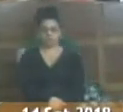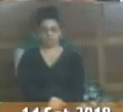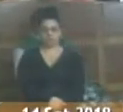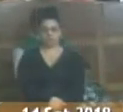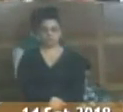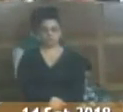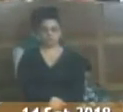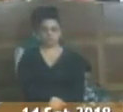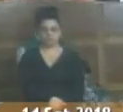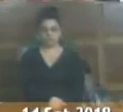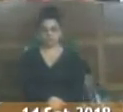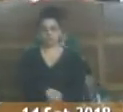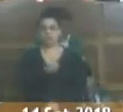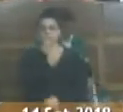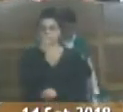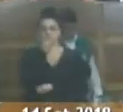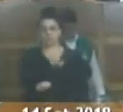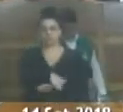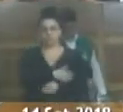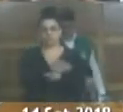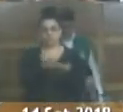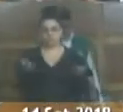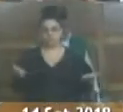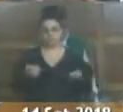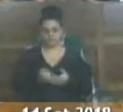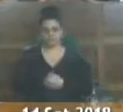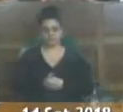Obrigado. Boa tarde, gente.